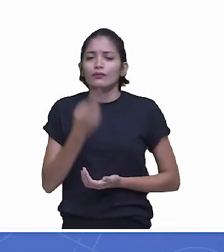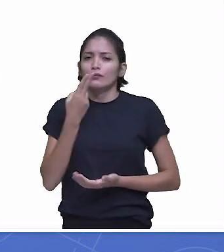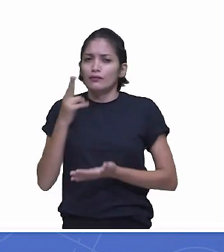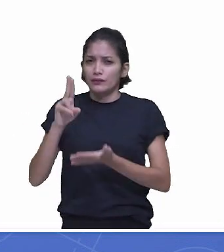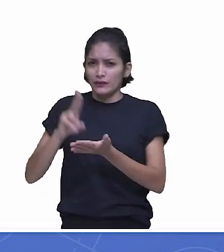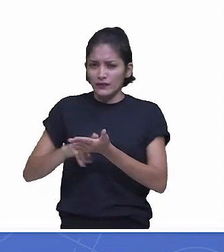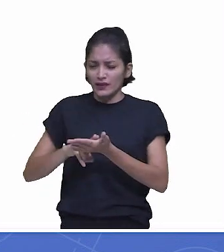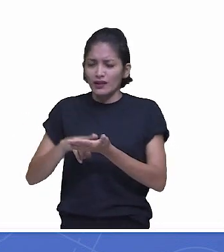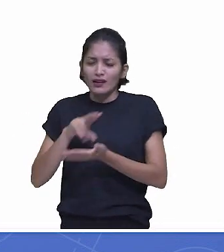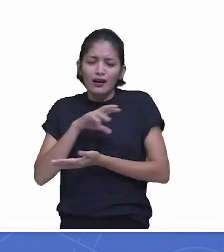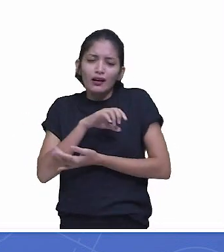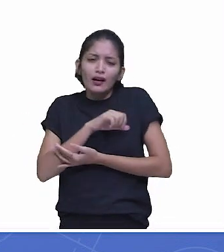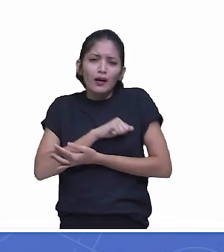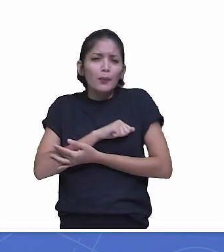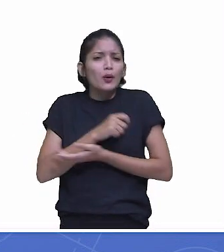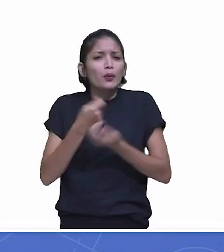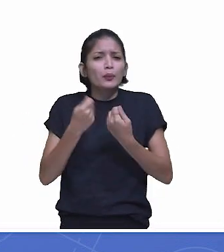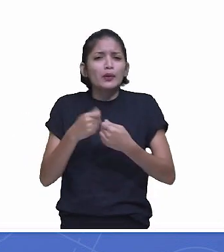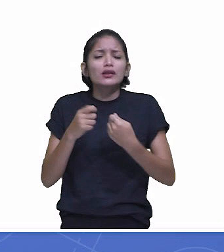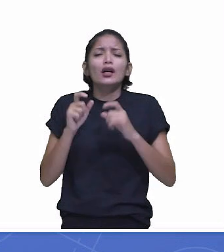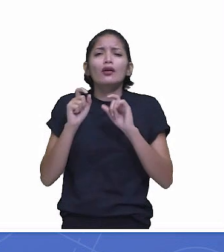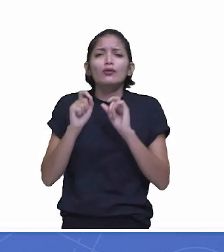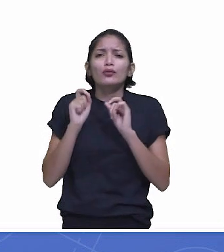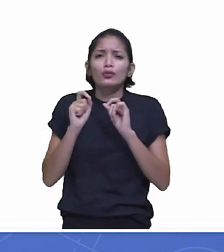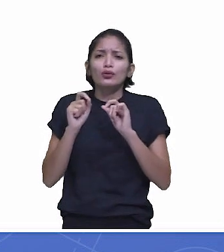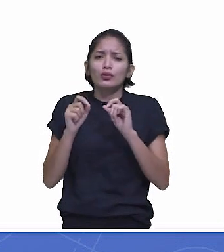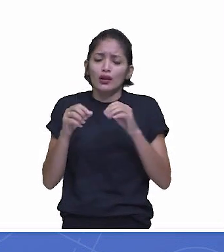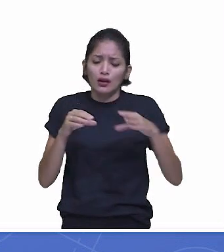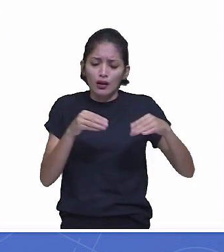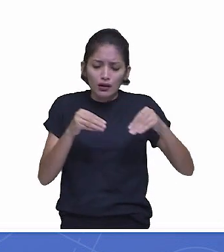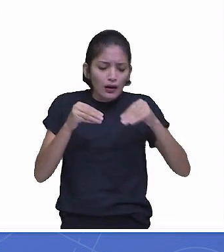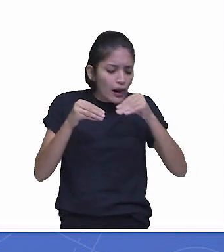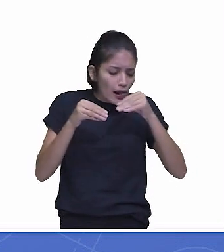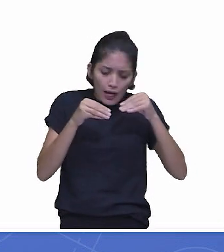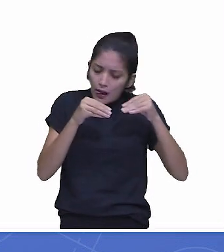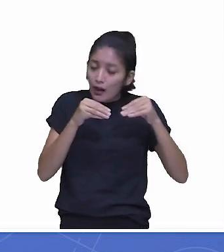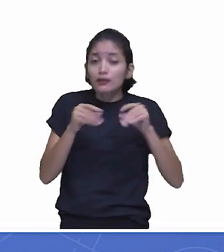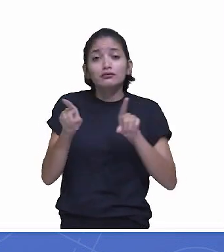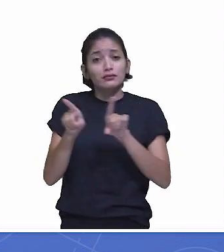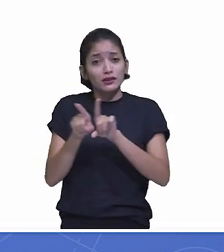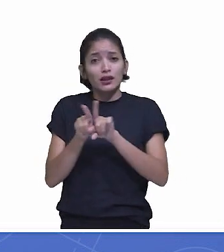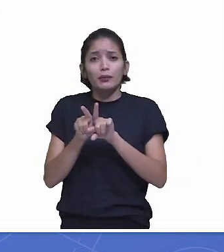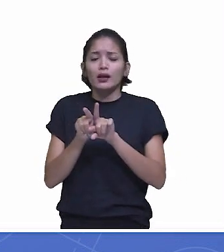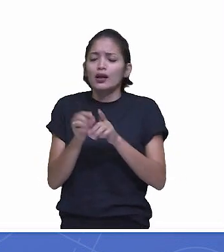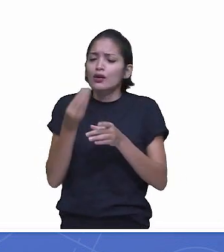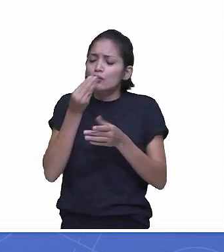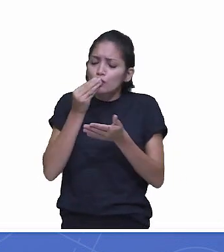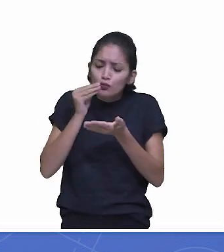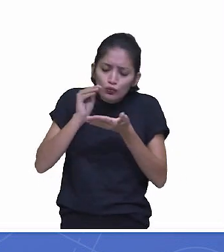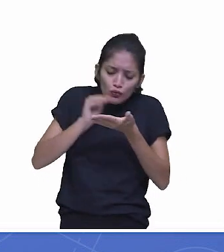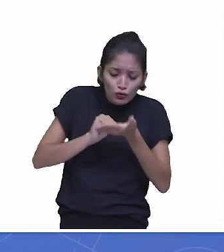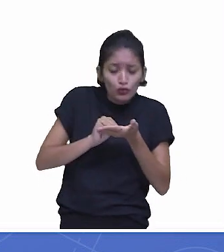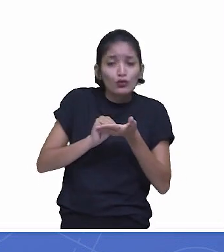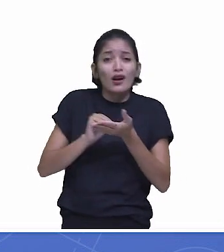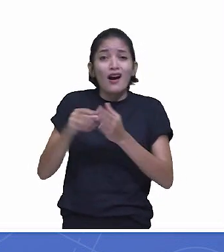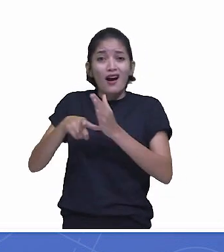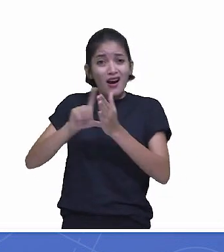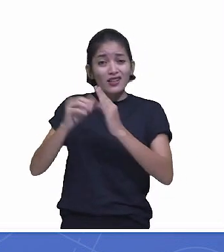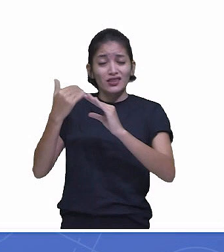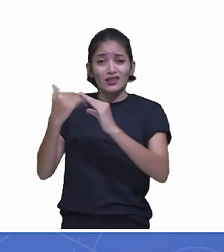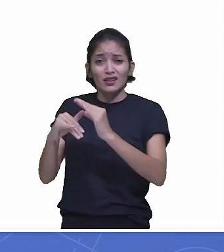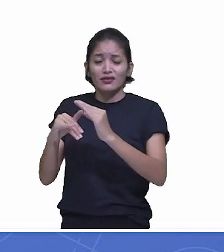amor deveriam ser fechadas com a língua, beijadas antes de enviadas,